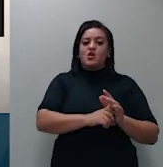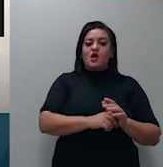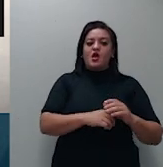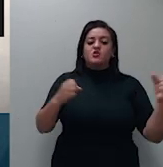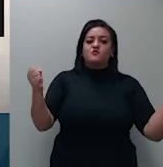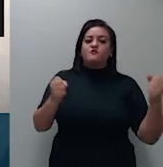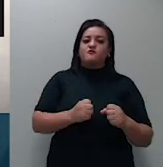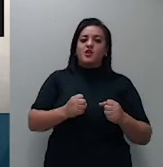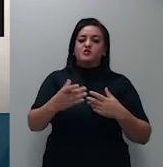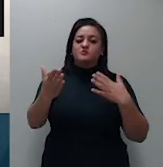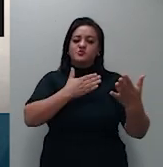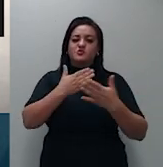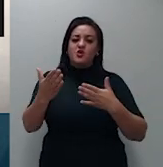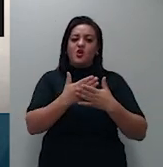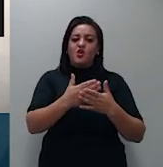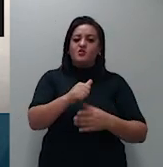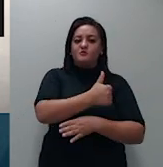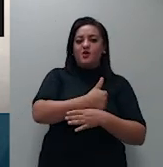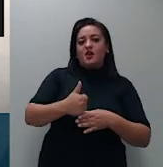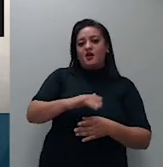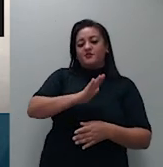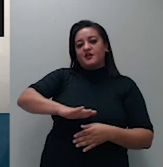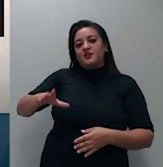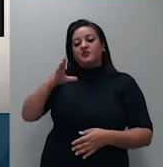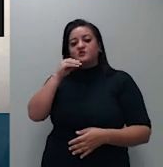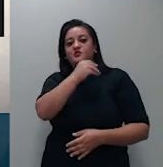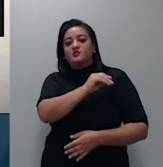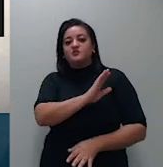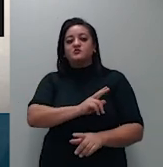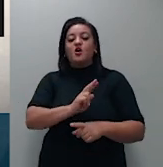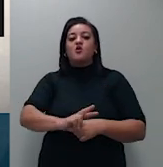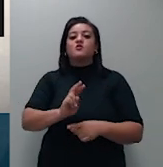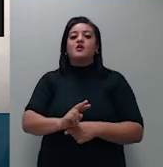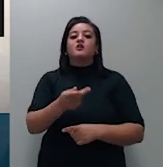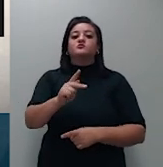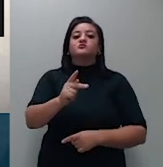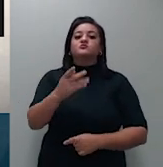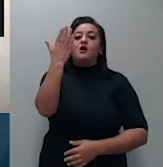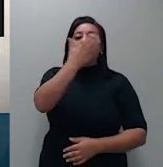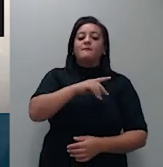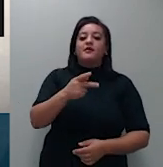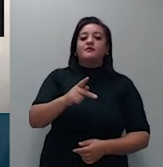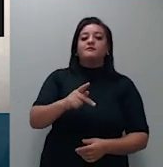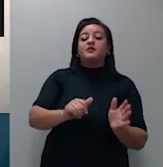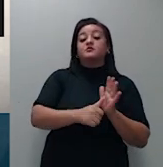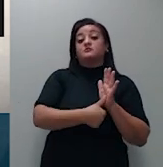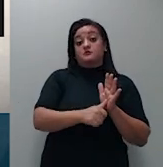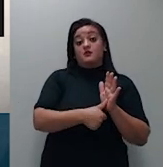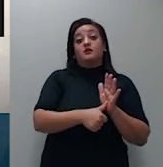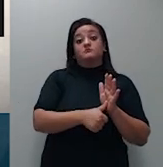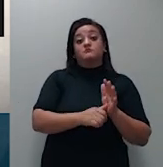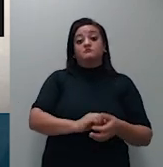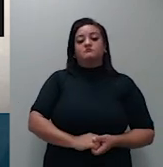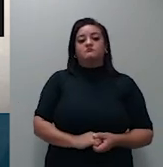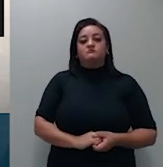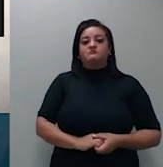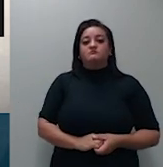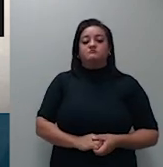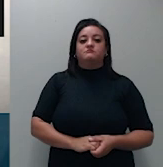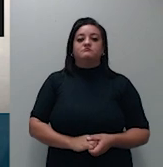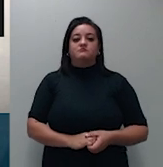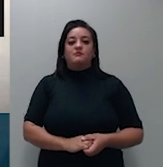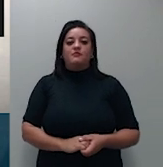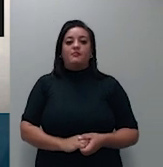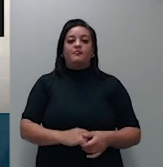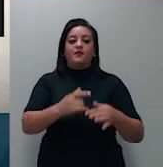Criança e do Adolescente abrangendo a preservação sua imagem e de sua identidade escreva